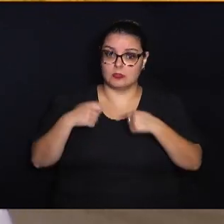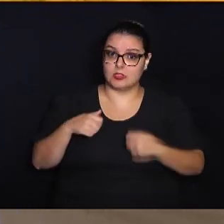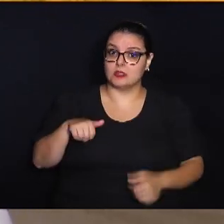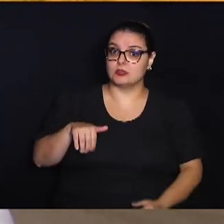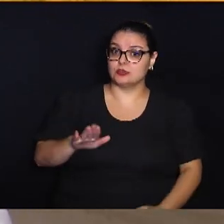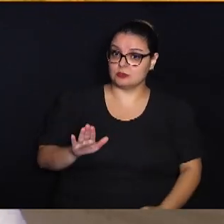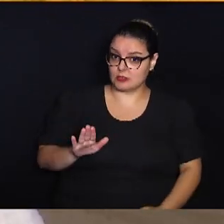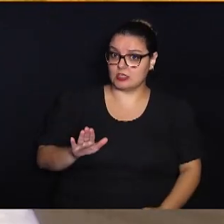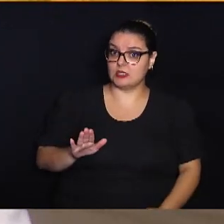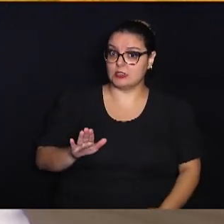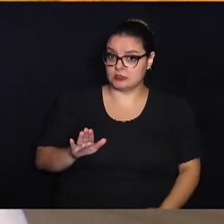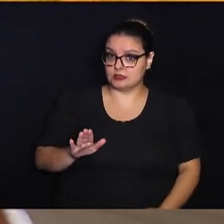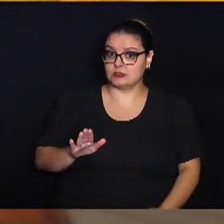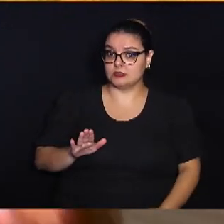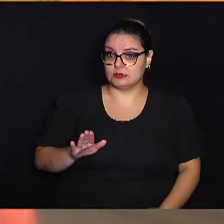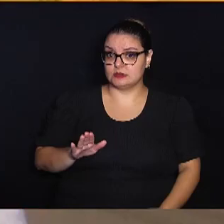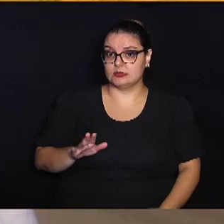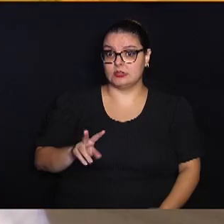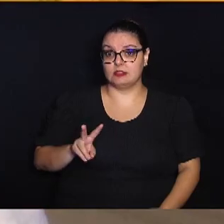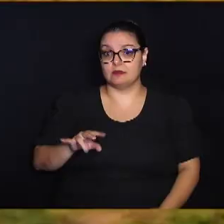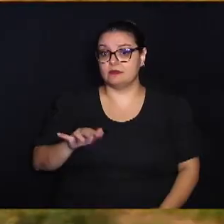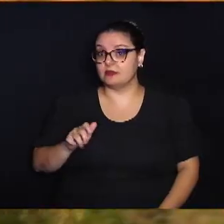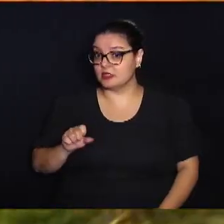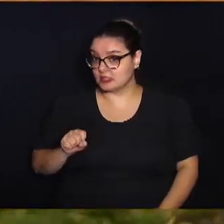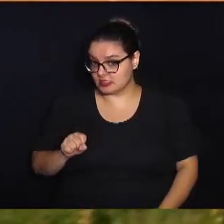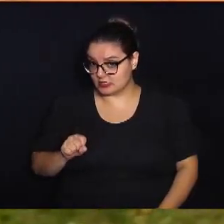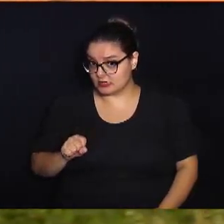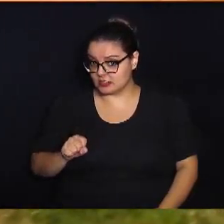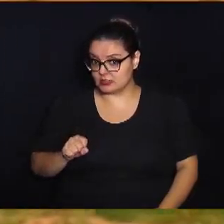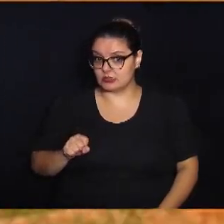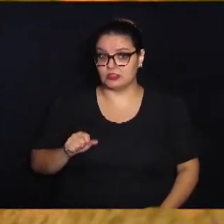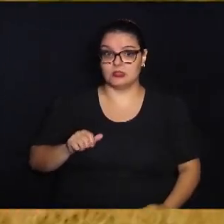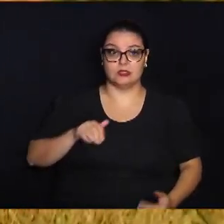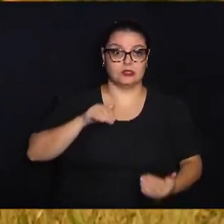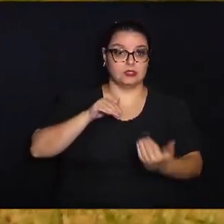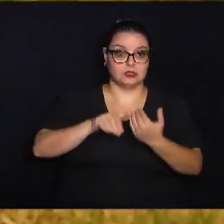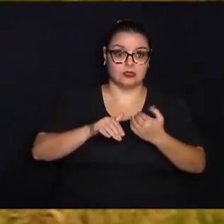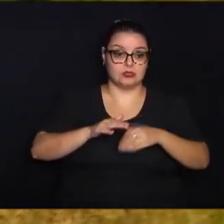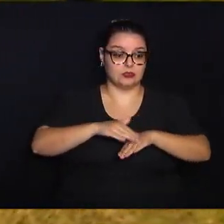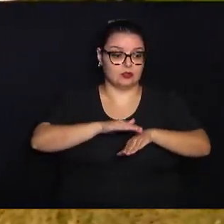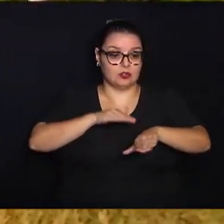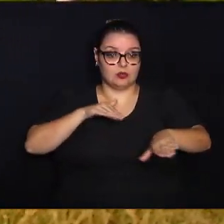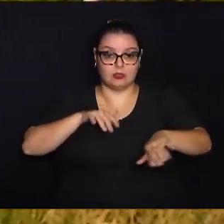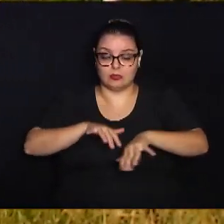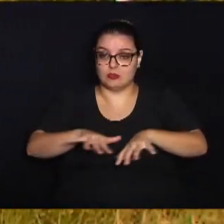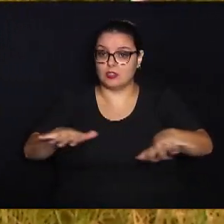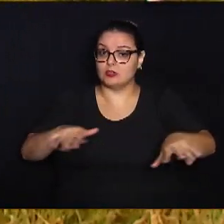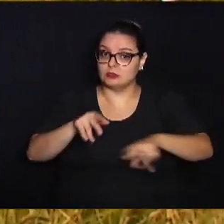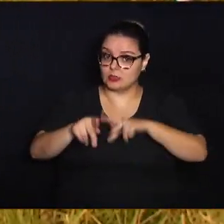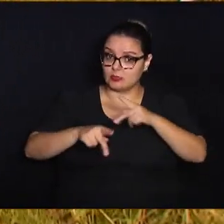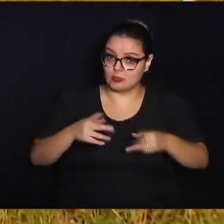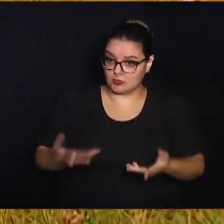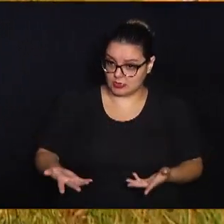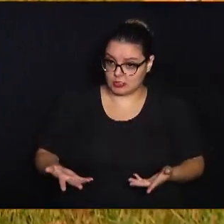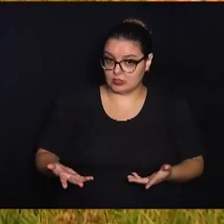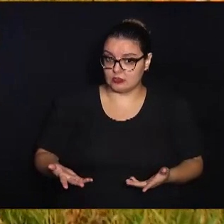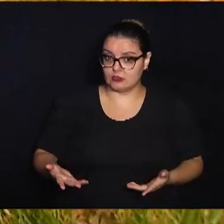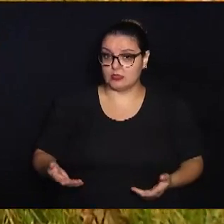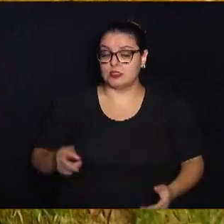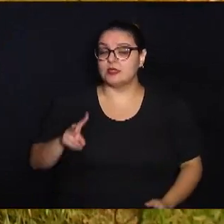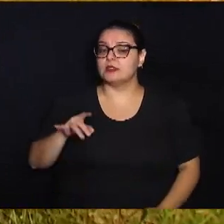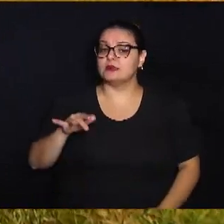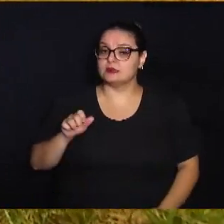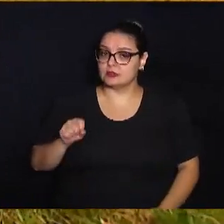mais vias, né, de fluxo para o fluxo da população, né? E essas vias